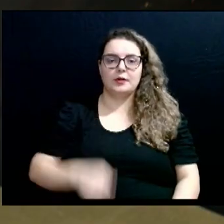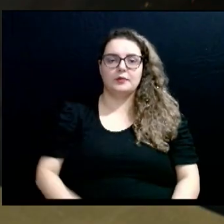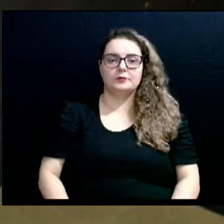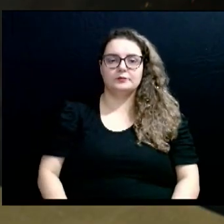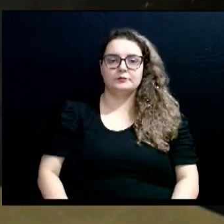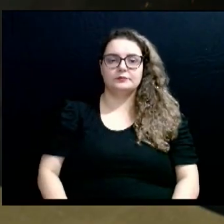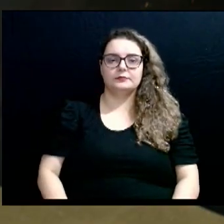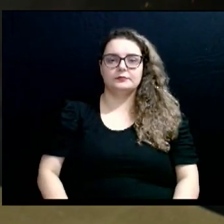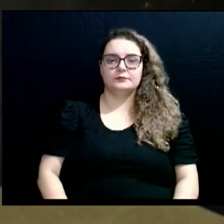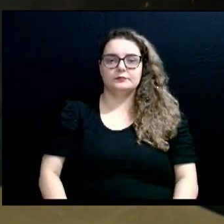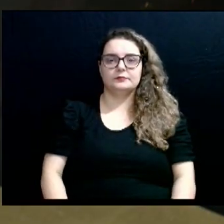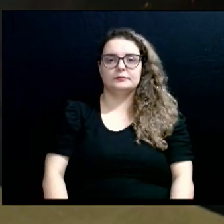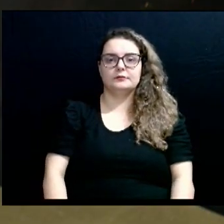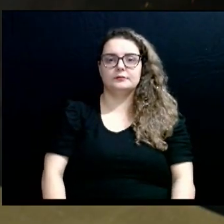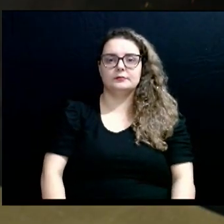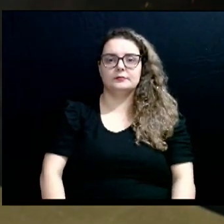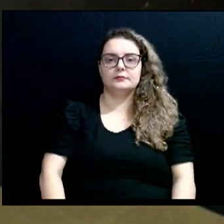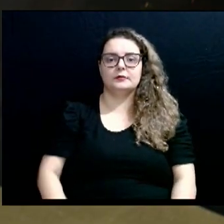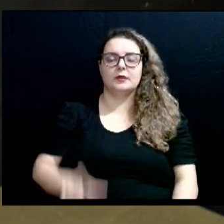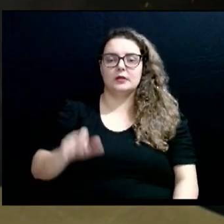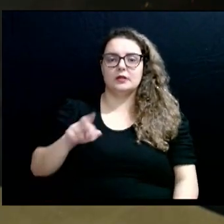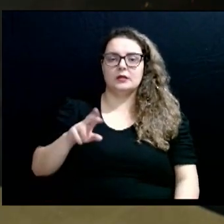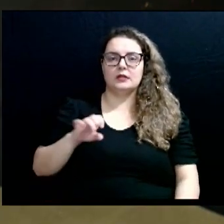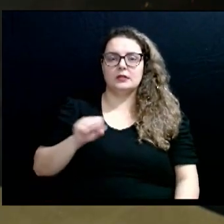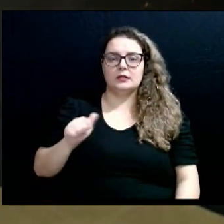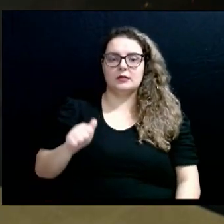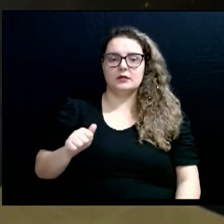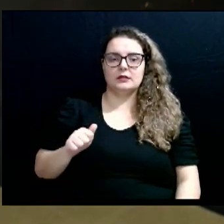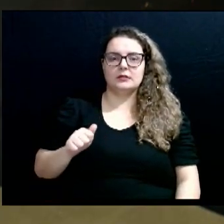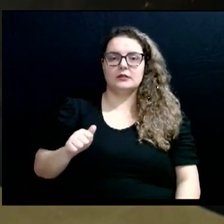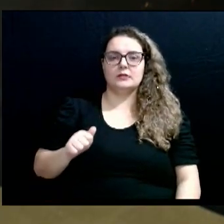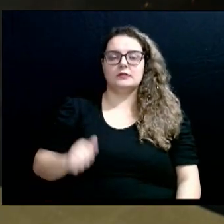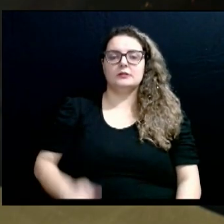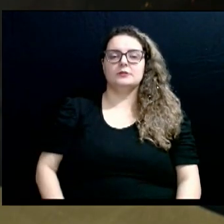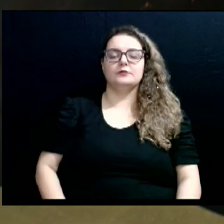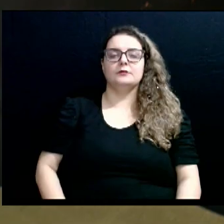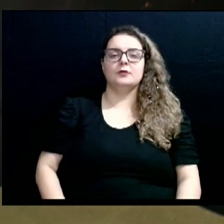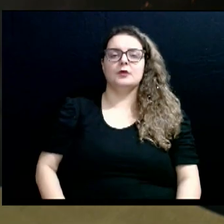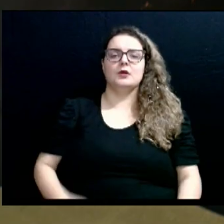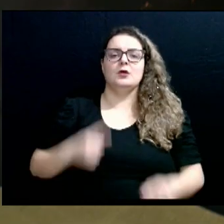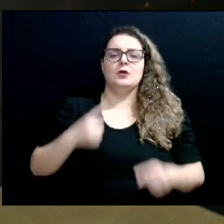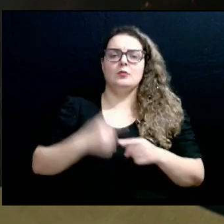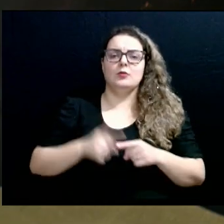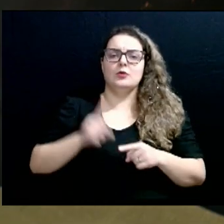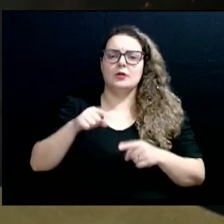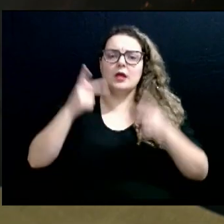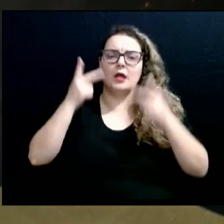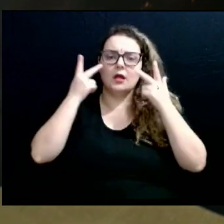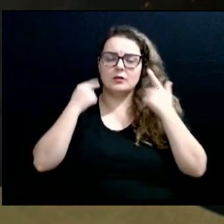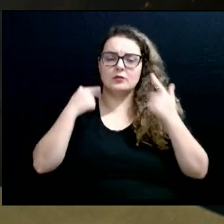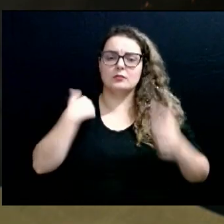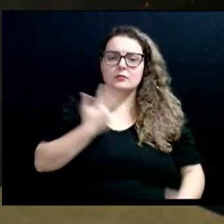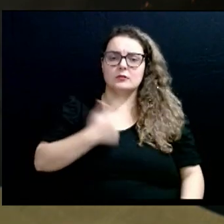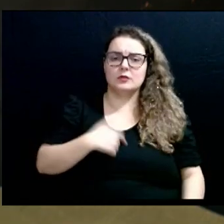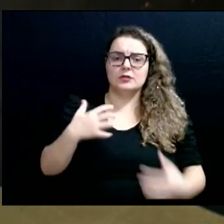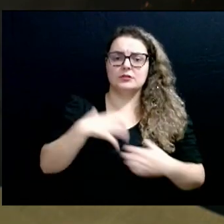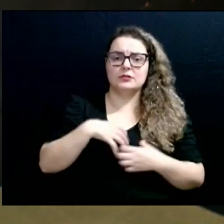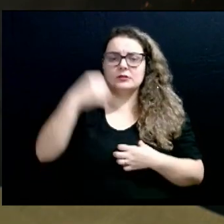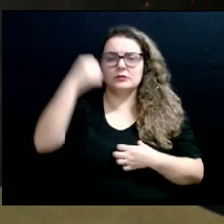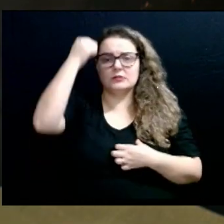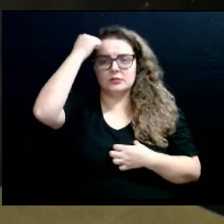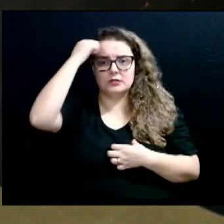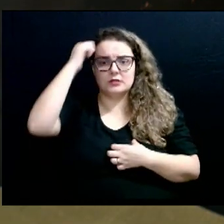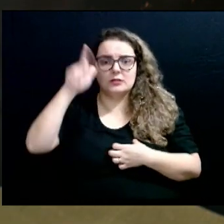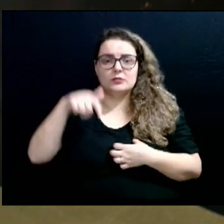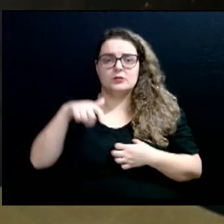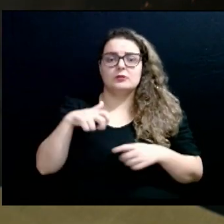aqui? A Larissa Moura, do Taquaral. Por que é tão comum a gente sentir culpa depois de um